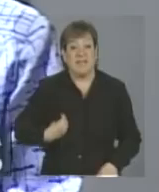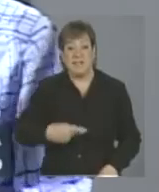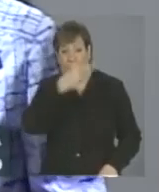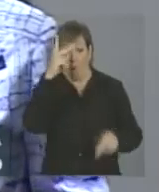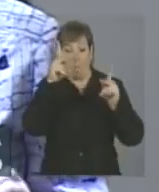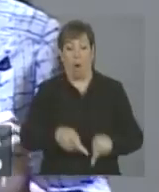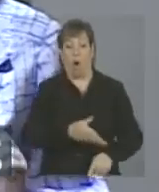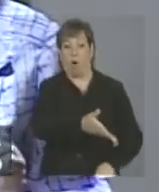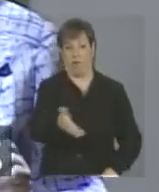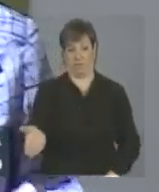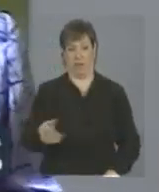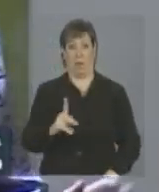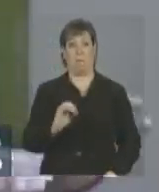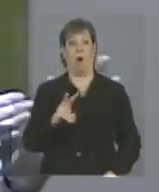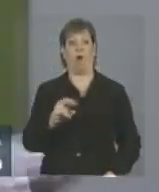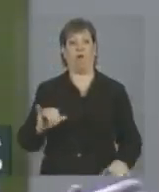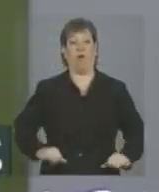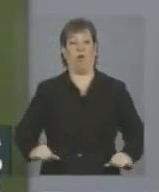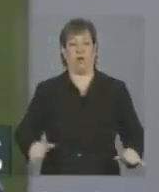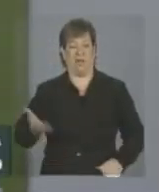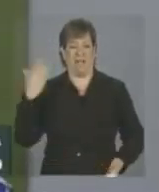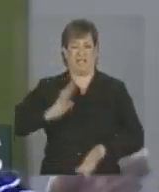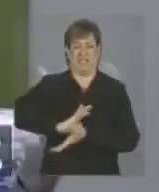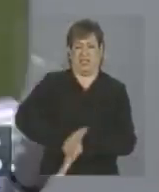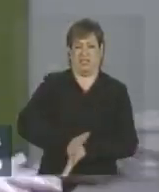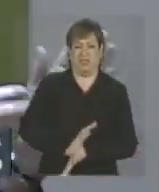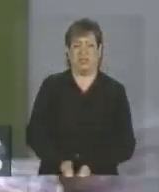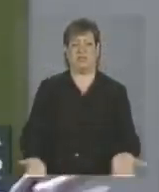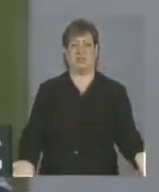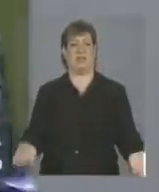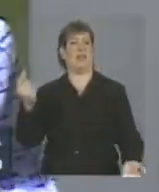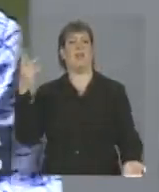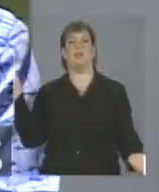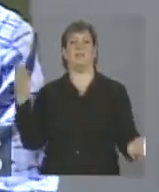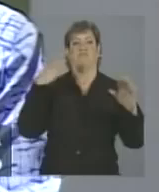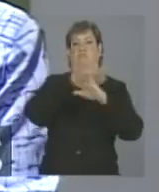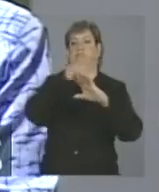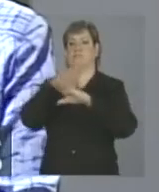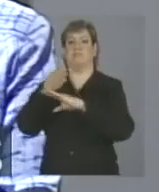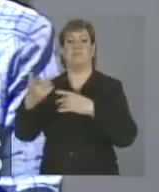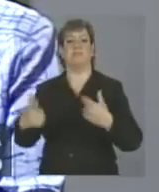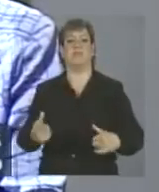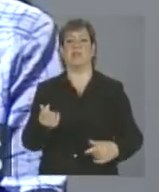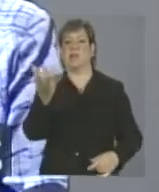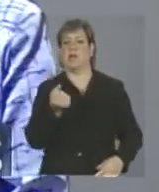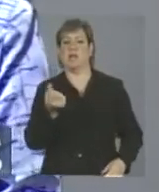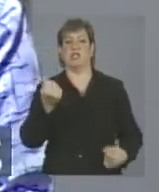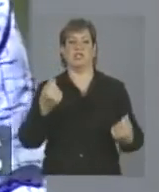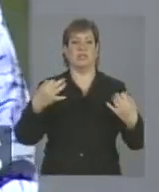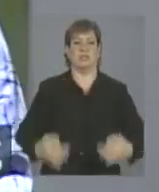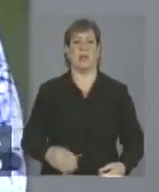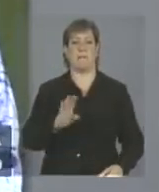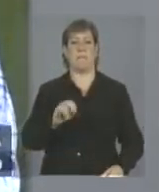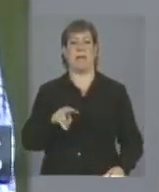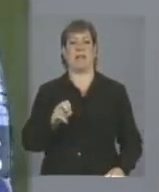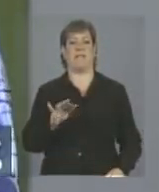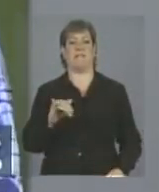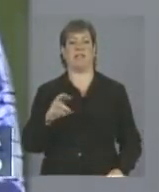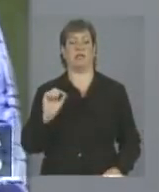transformamos um povo que era marginalizado e que não podia participar dos benefícios